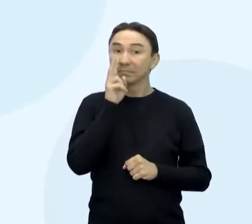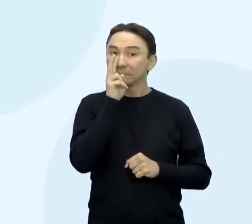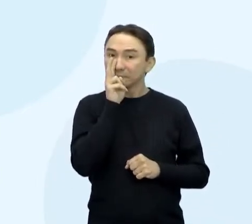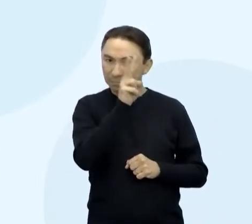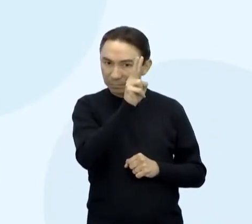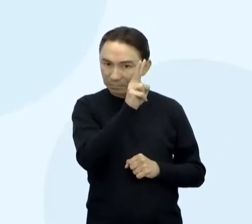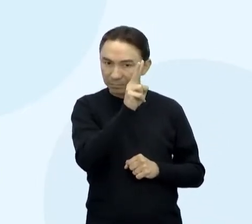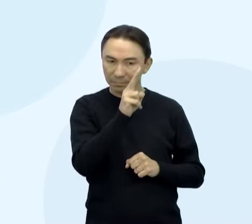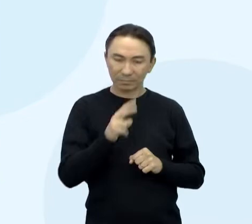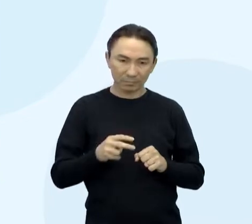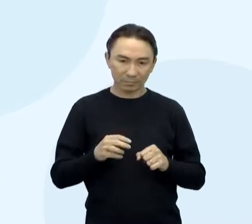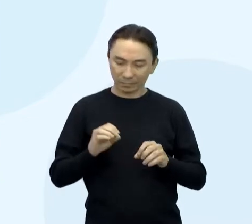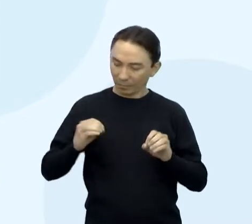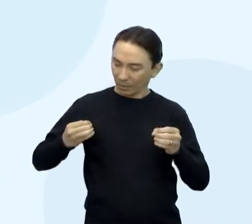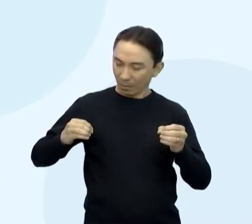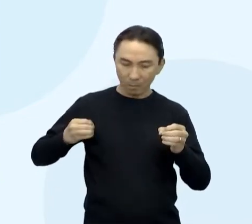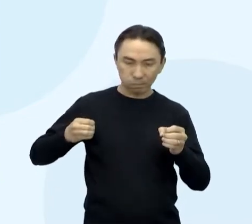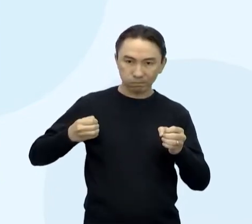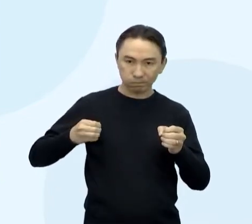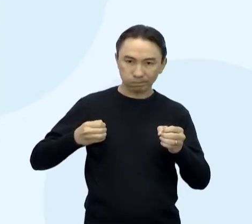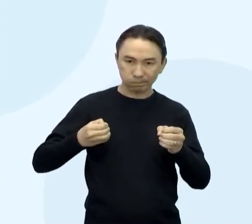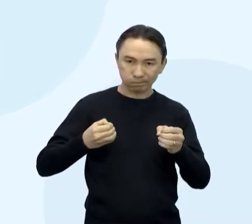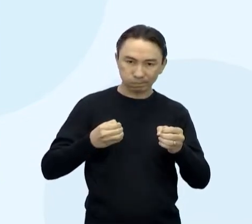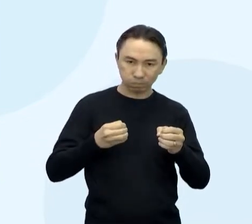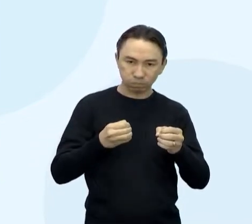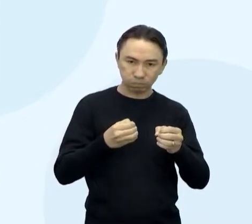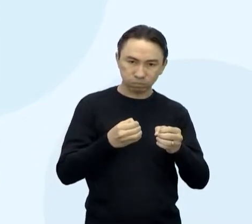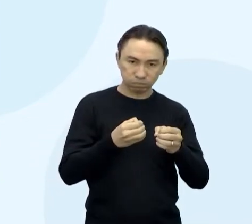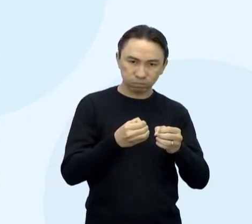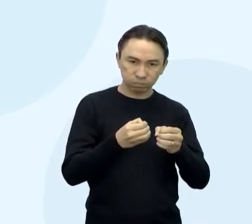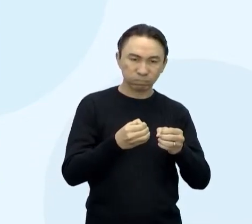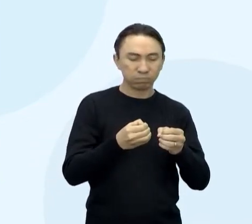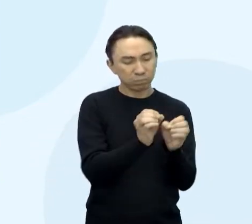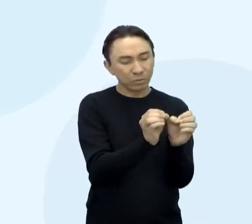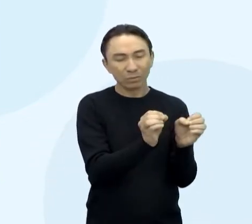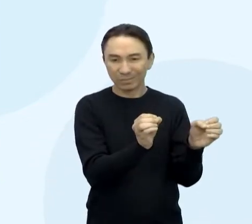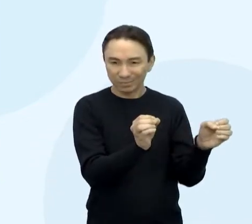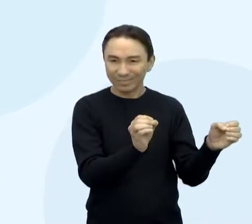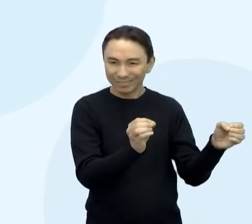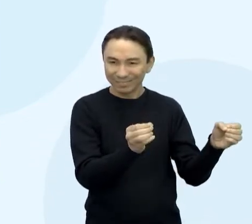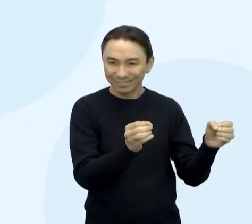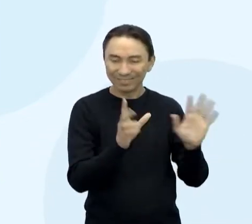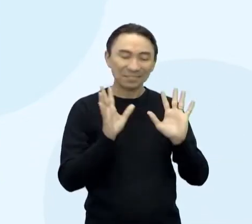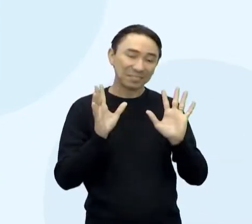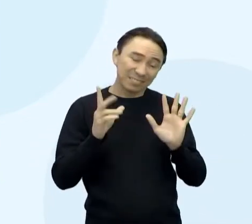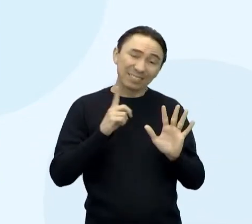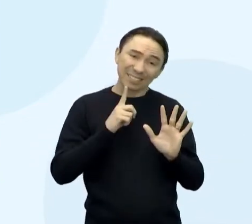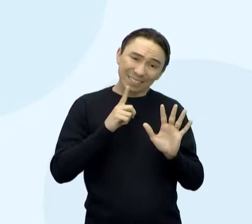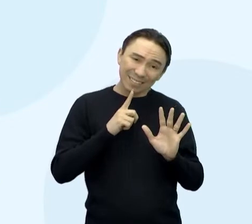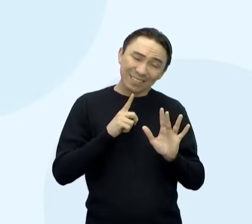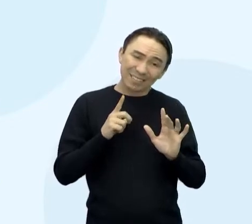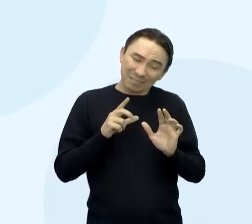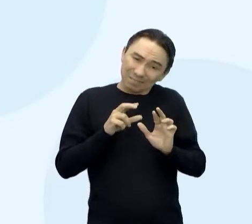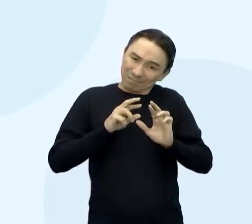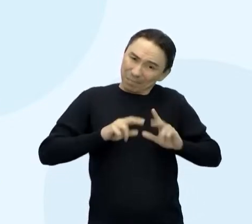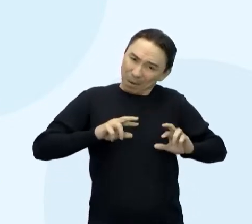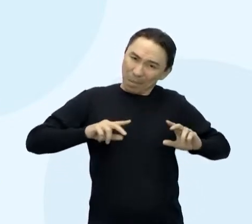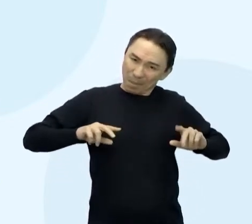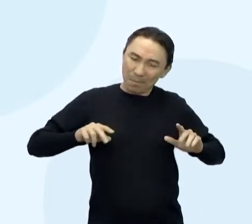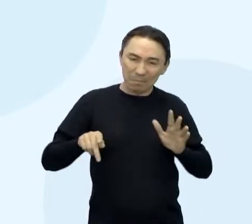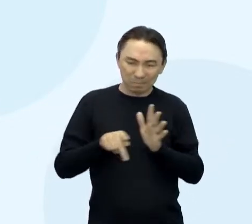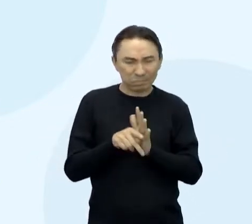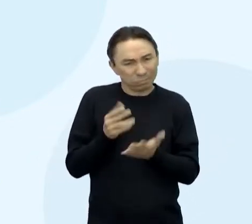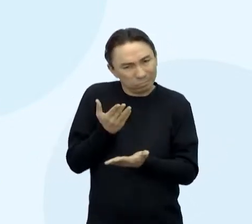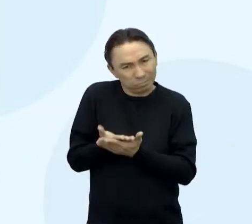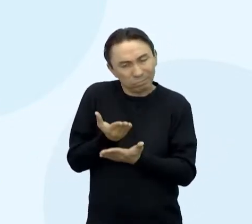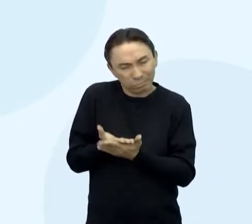bola, não é verdade, ó, de bilhar, e ali eu tenho várias características específicas de estudo que a gente tratou já